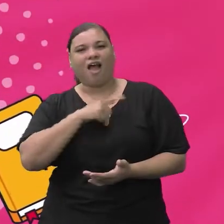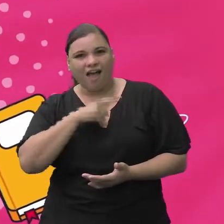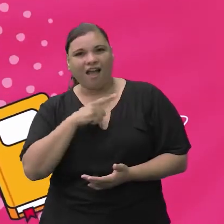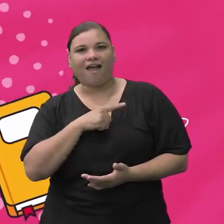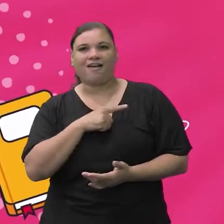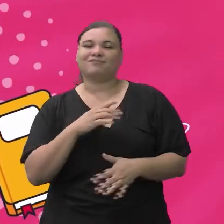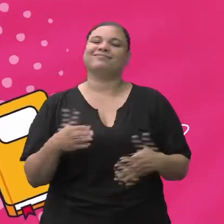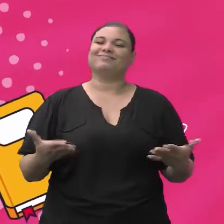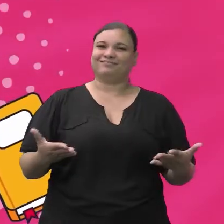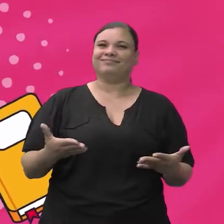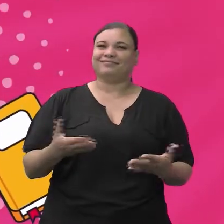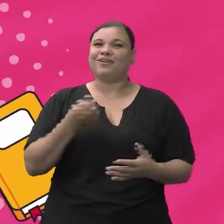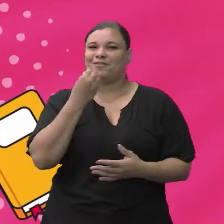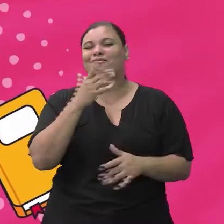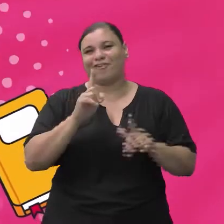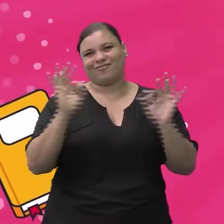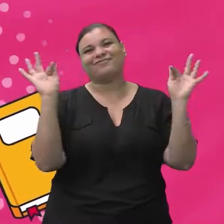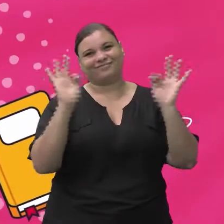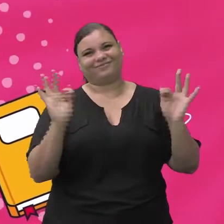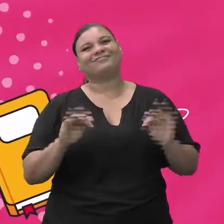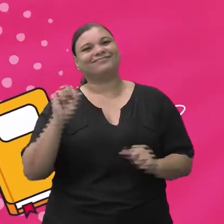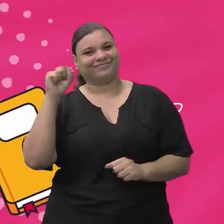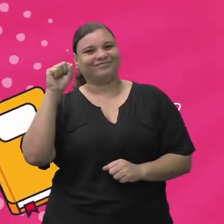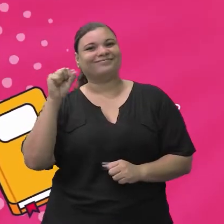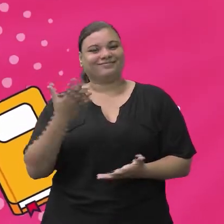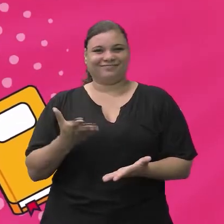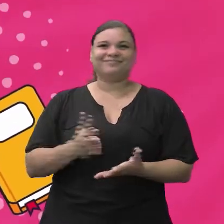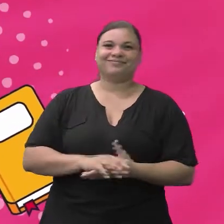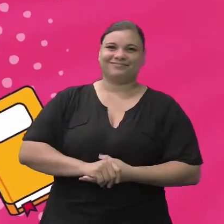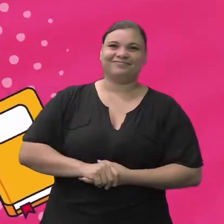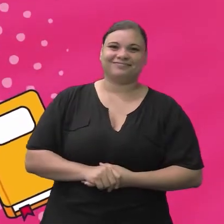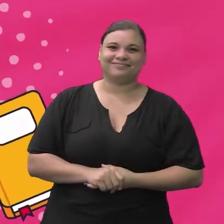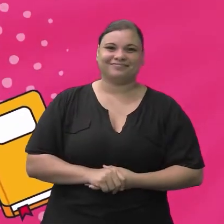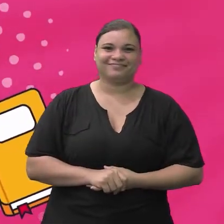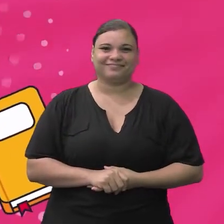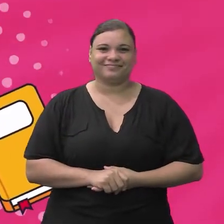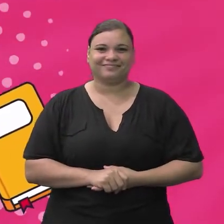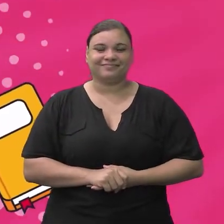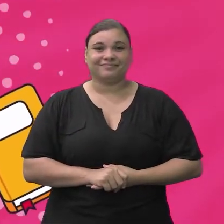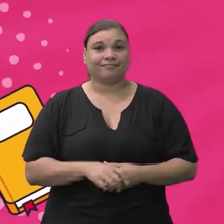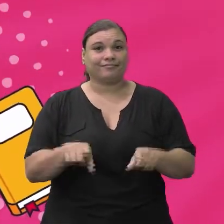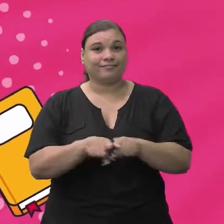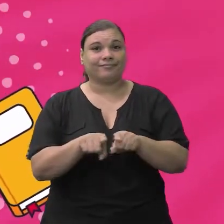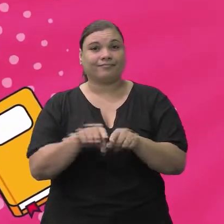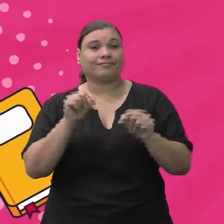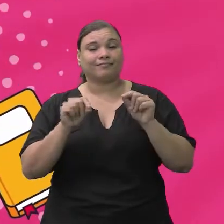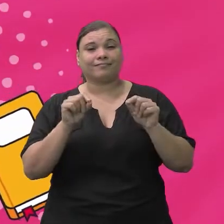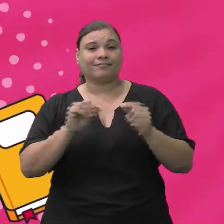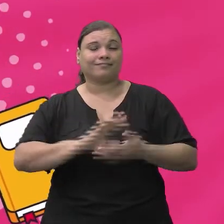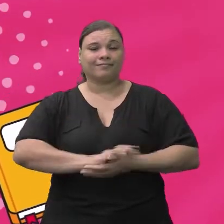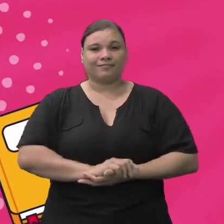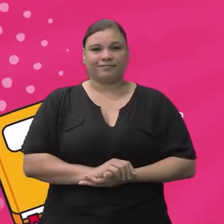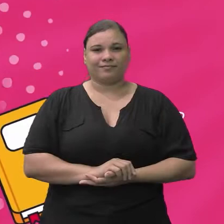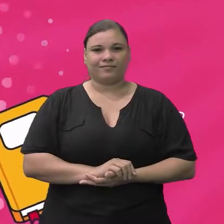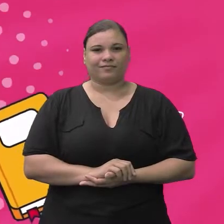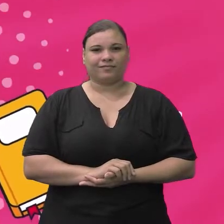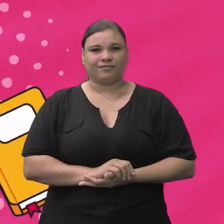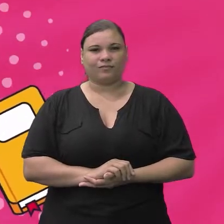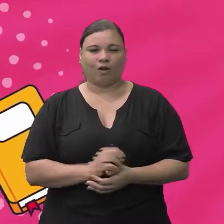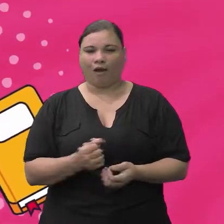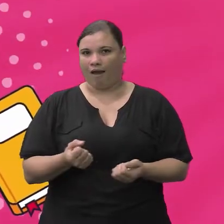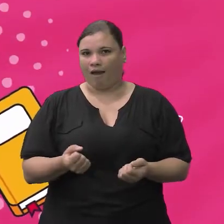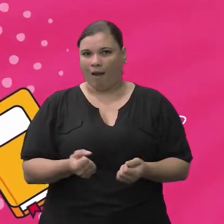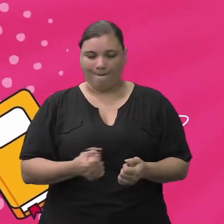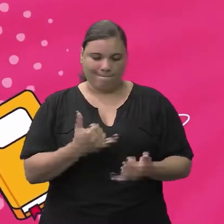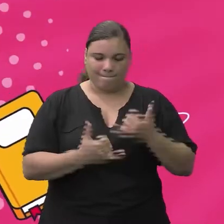Quando eu brinco muito. Quando a minha mamãe não me dá presente. Brincar de carrinho da